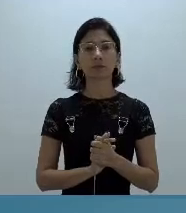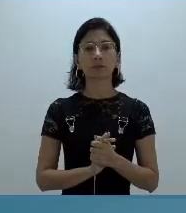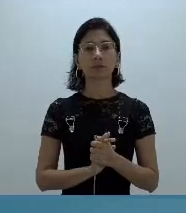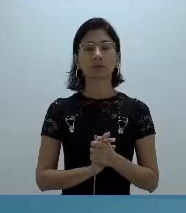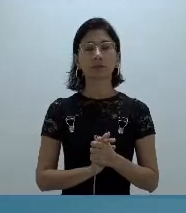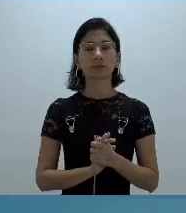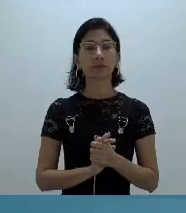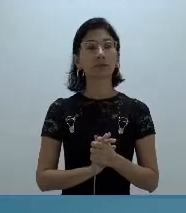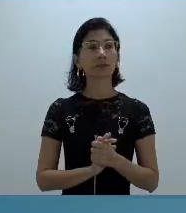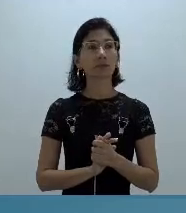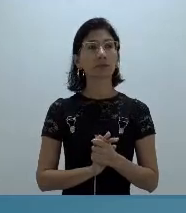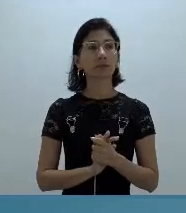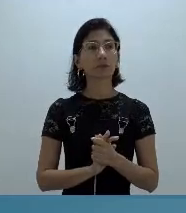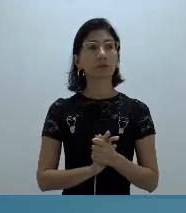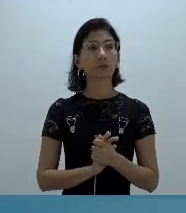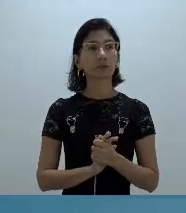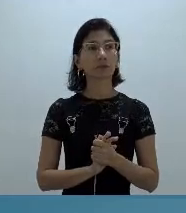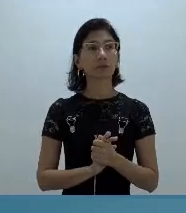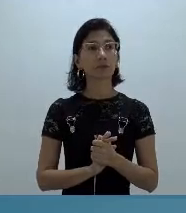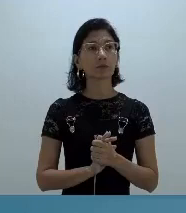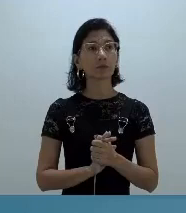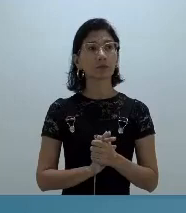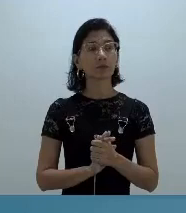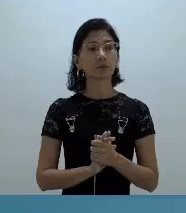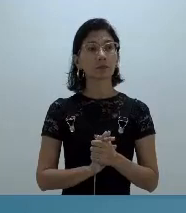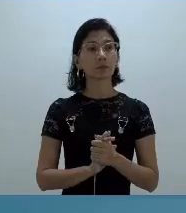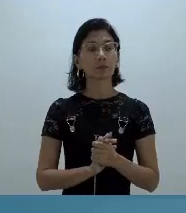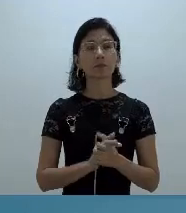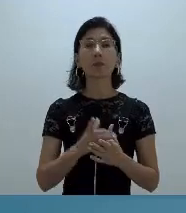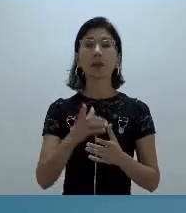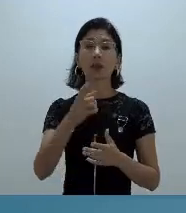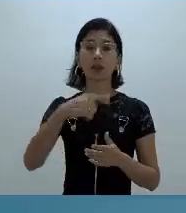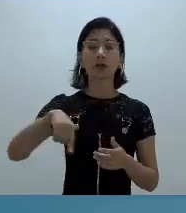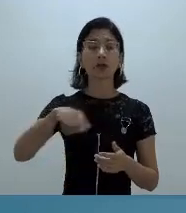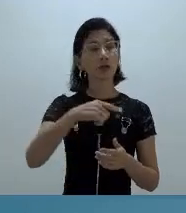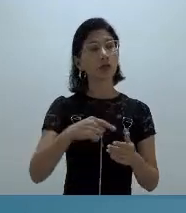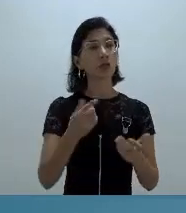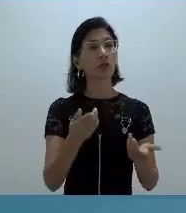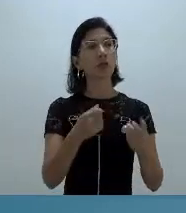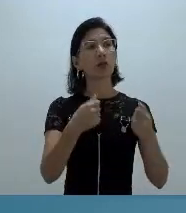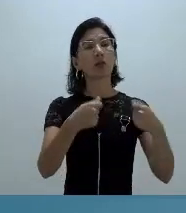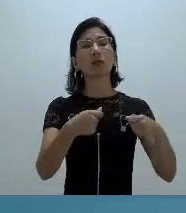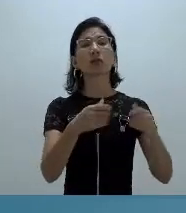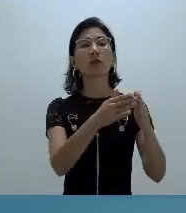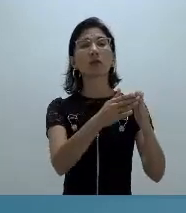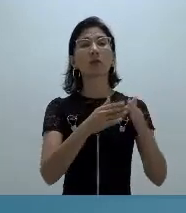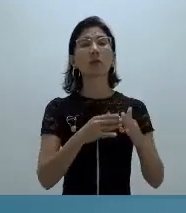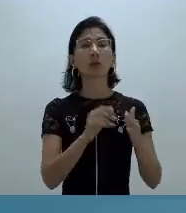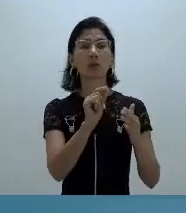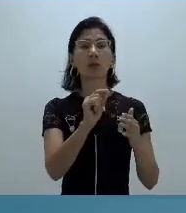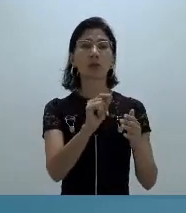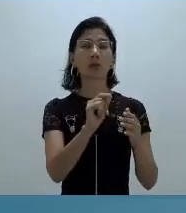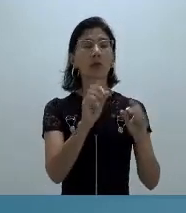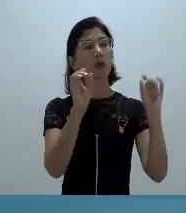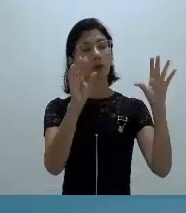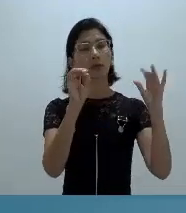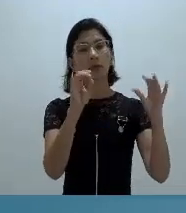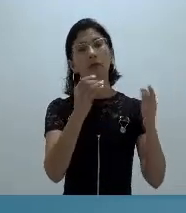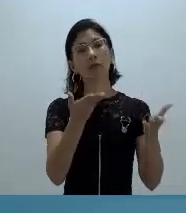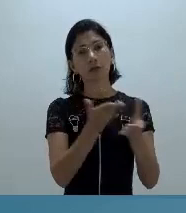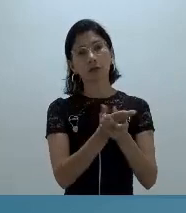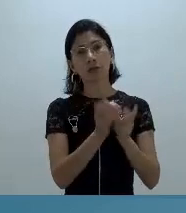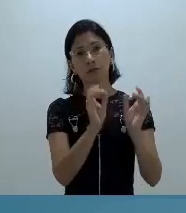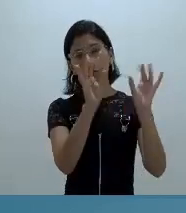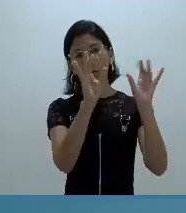recurso especial, esse recurso especial foi obstado aqui pelo tribunal, foi subiu mediante agravo instrumento, no Superior Tribunal